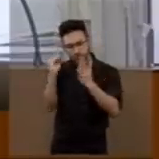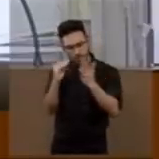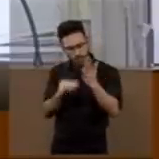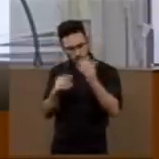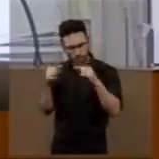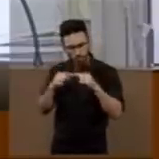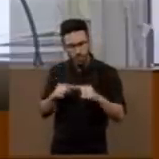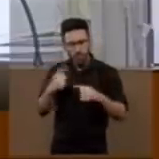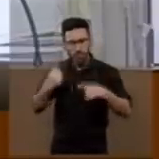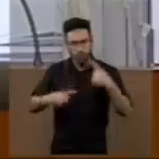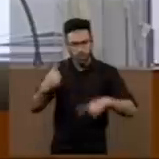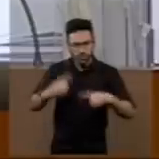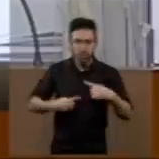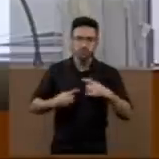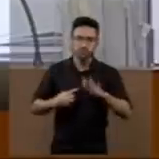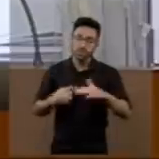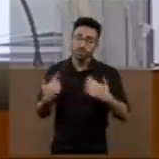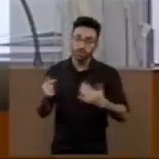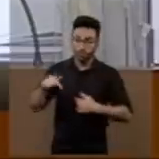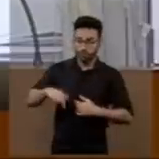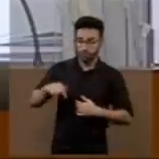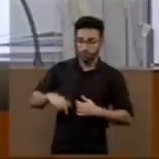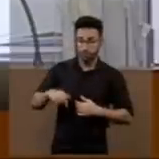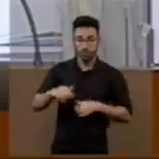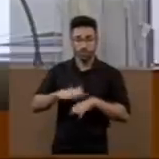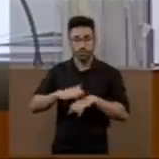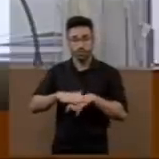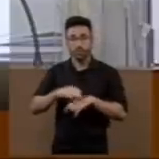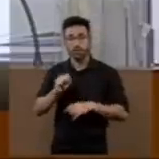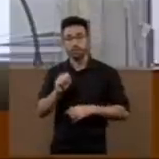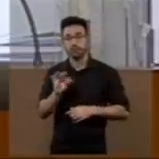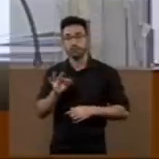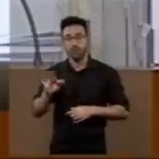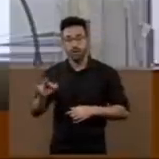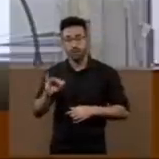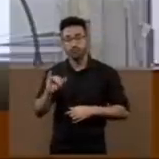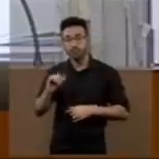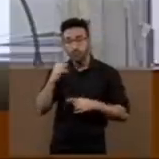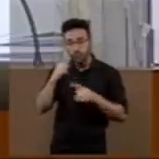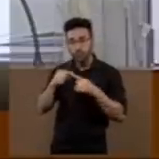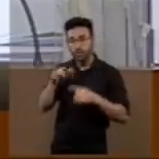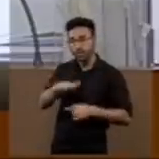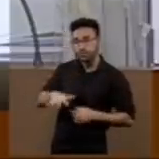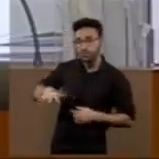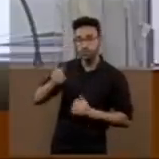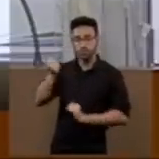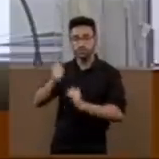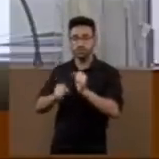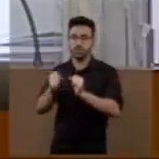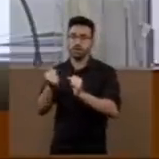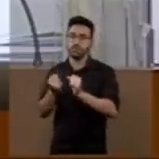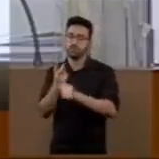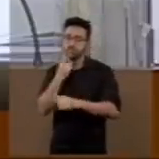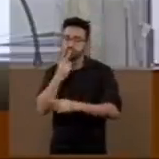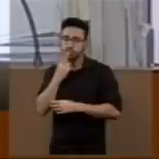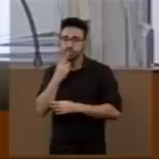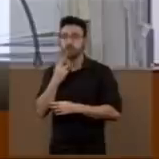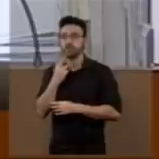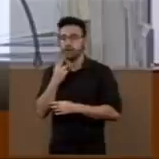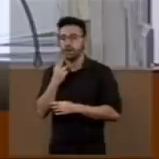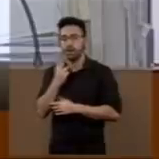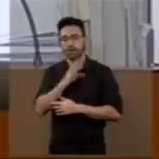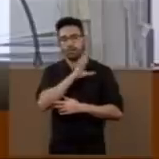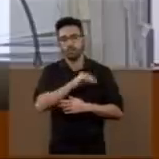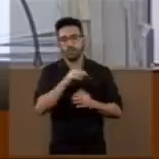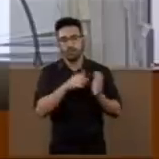a necessidade de definir este Supremo Tribunal pelas peculiaridades do setor industrial de produção de cigarros, a interpretação constitucional a ser